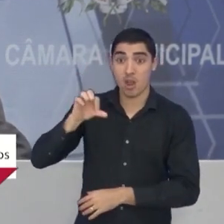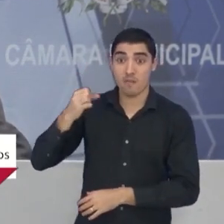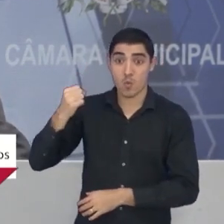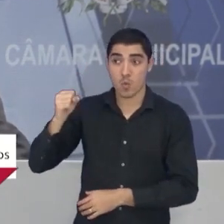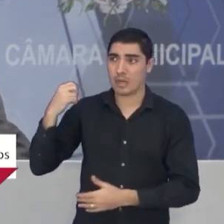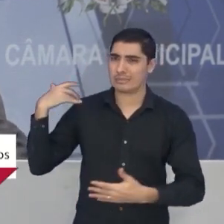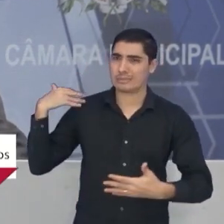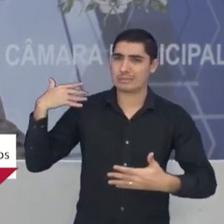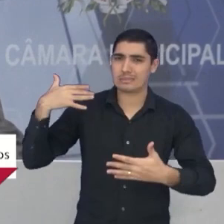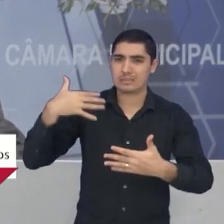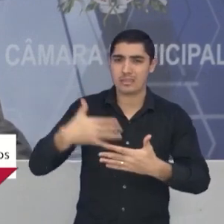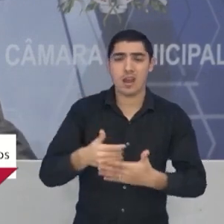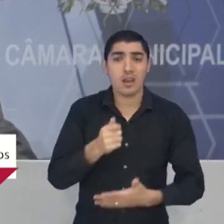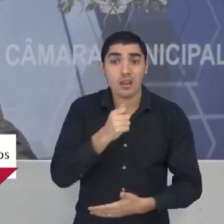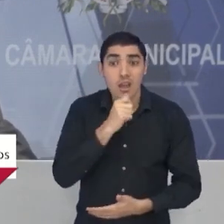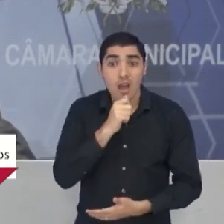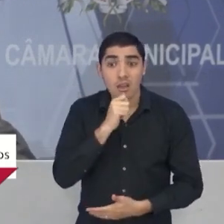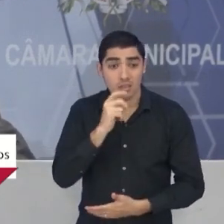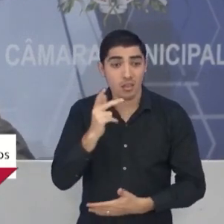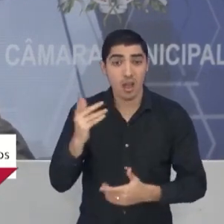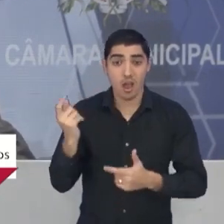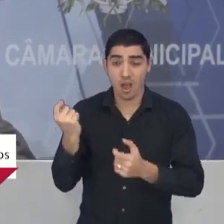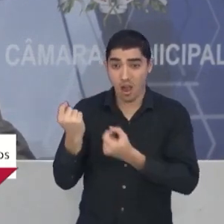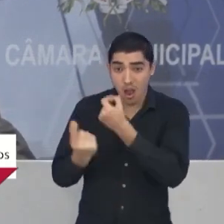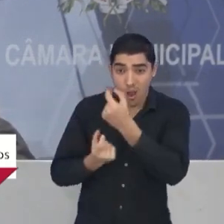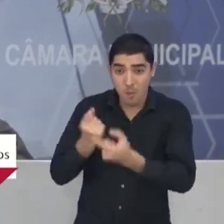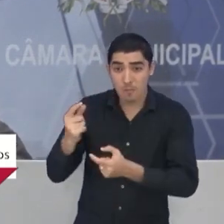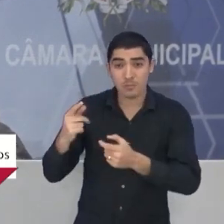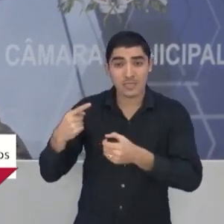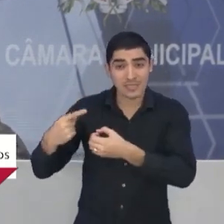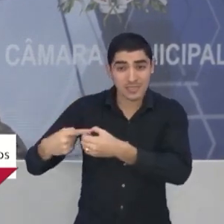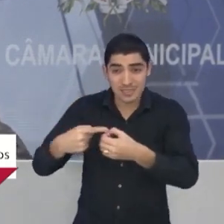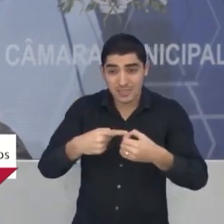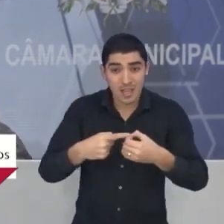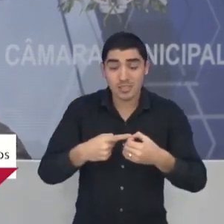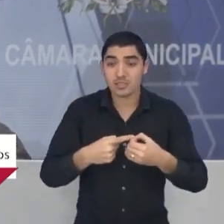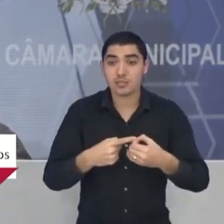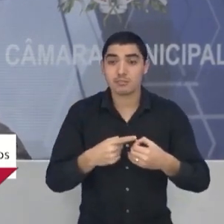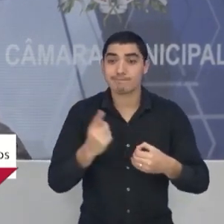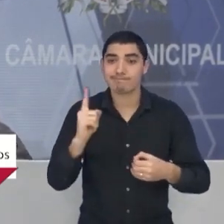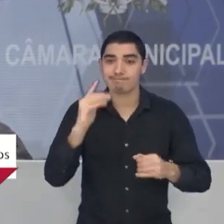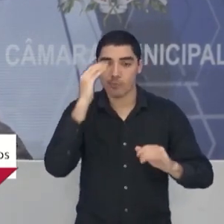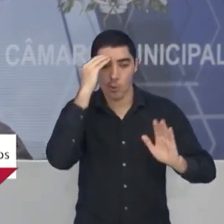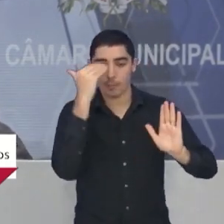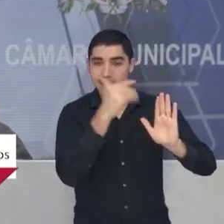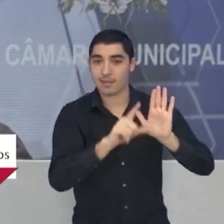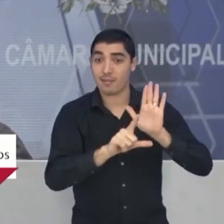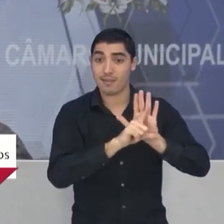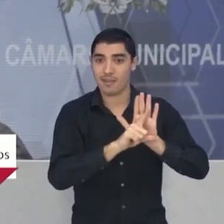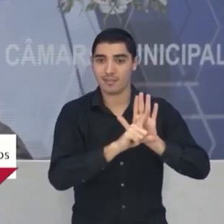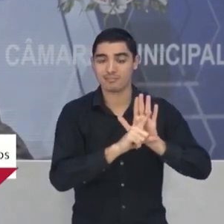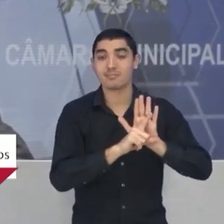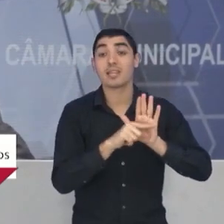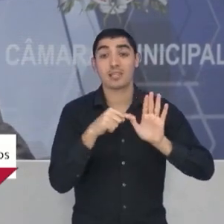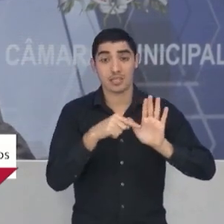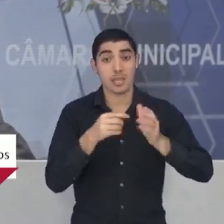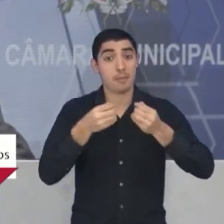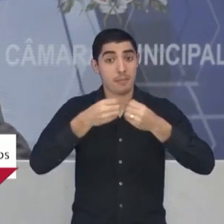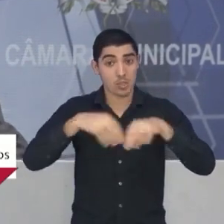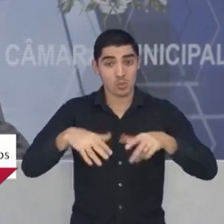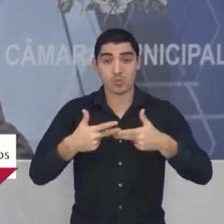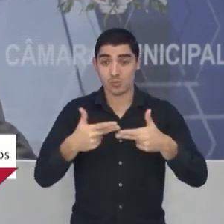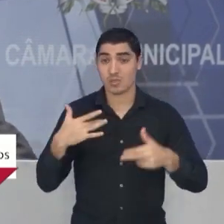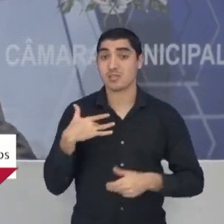de regionalização que impactam diretamente na prestação de serviço da saúde no no cenário